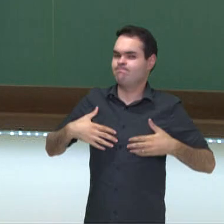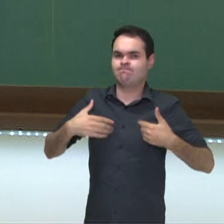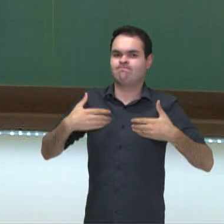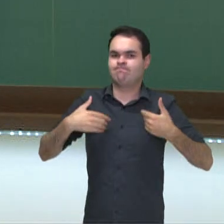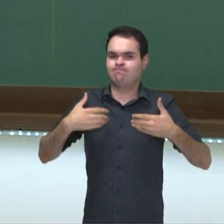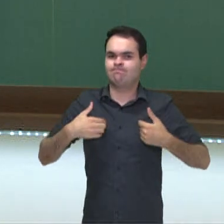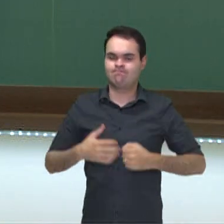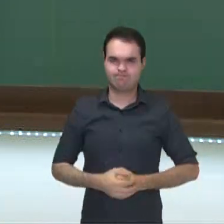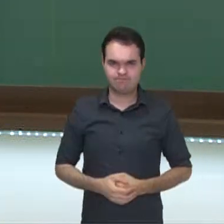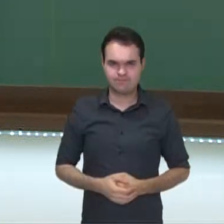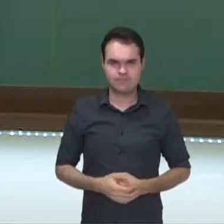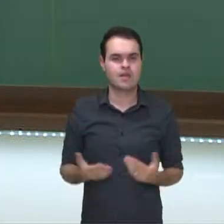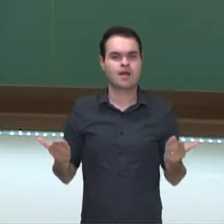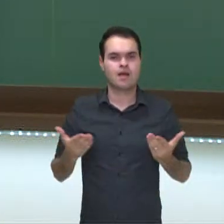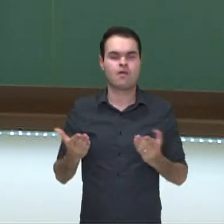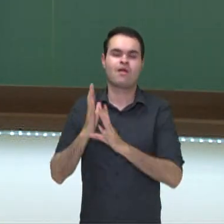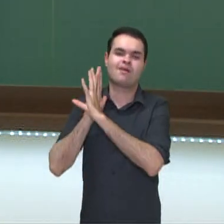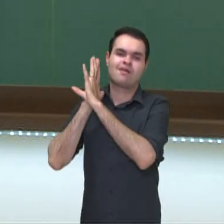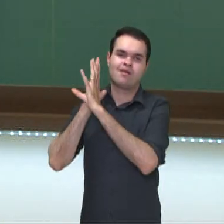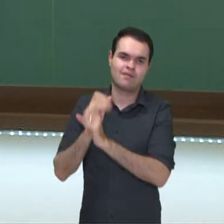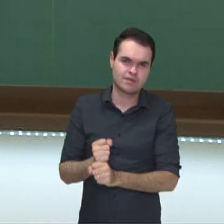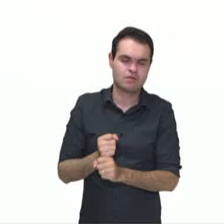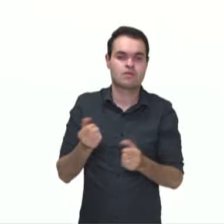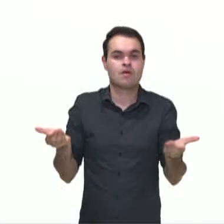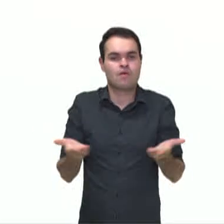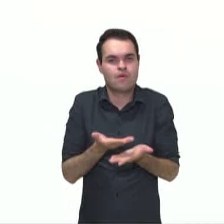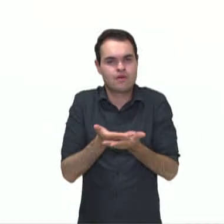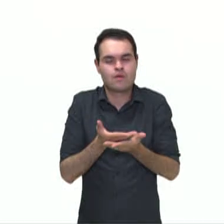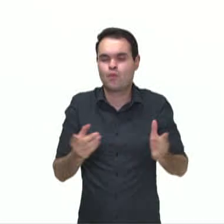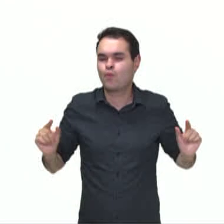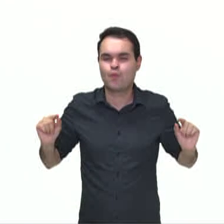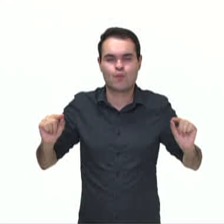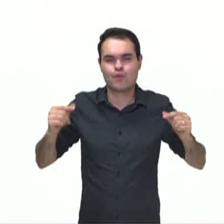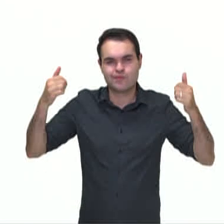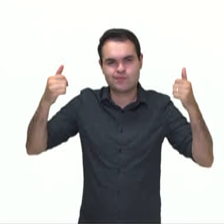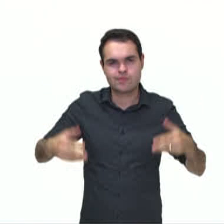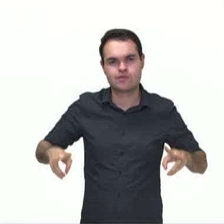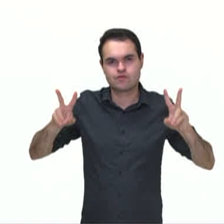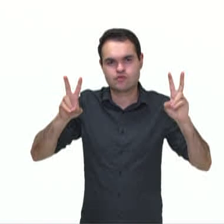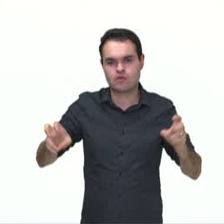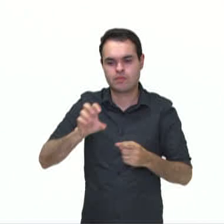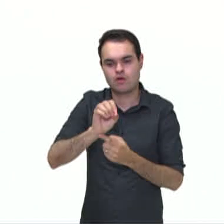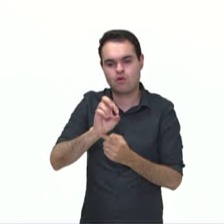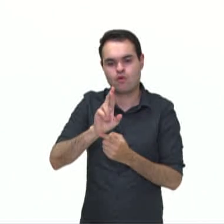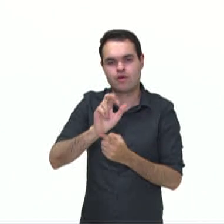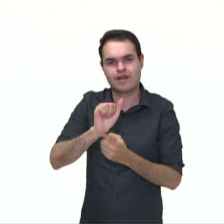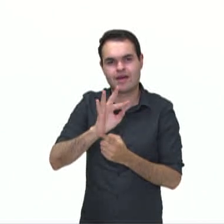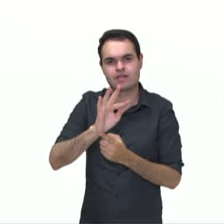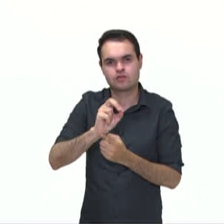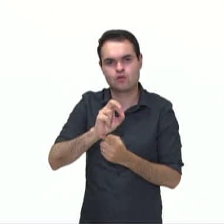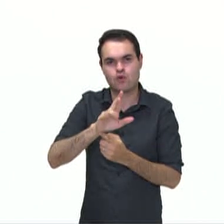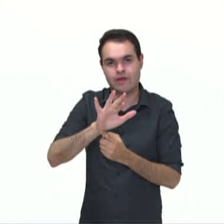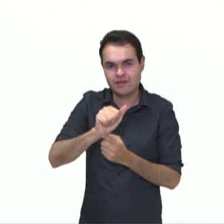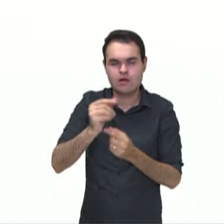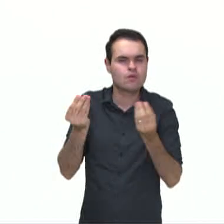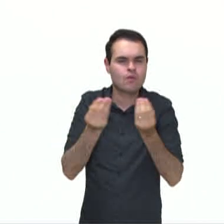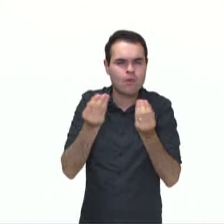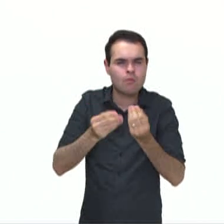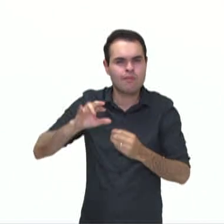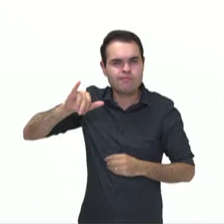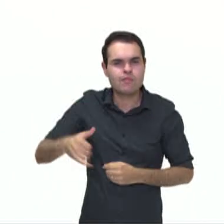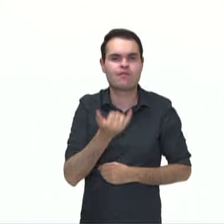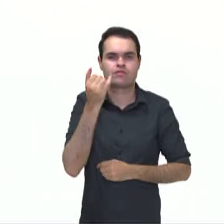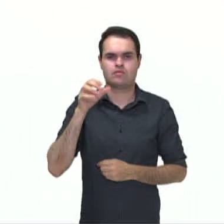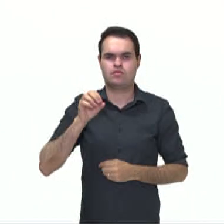Vamos lá então para a nossa revisão. Na aula de hoje falamos sobre a oratória, né? Como nós utilizamos